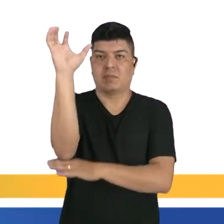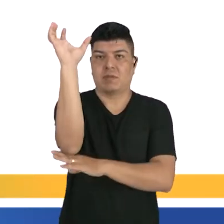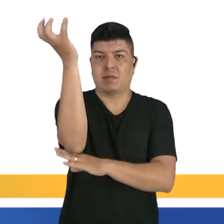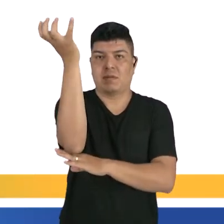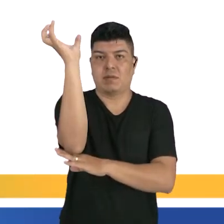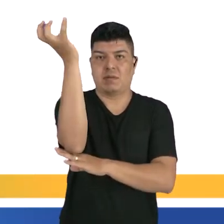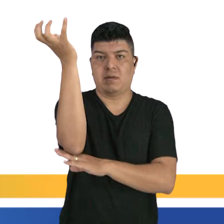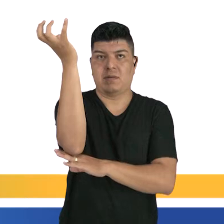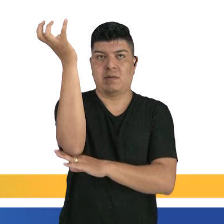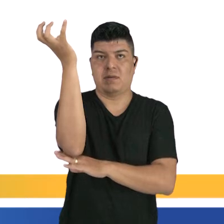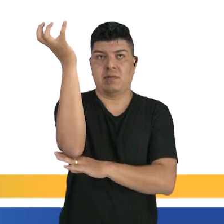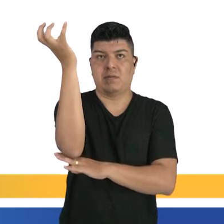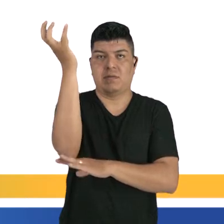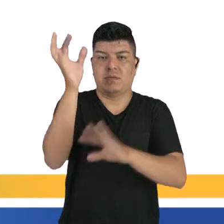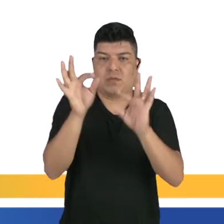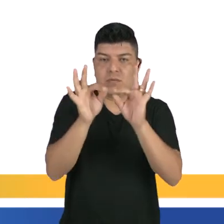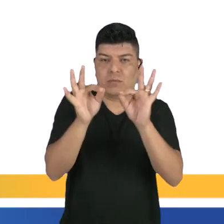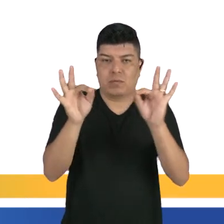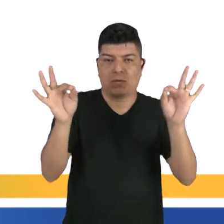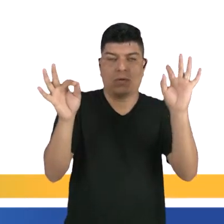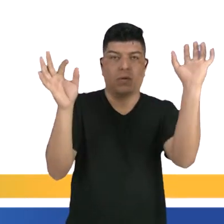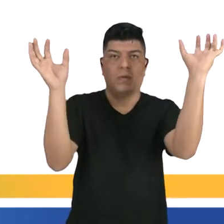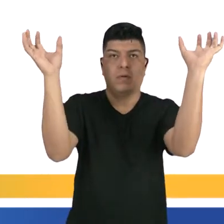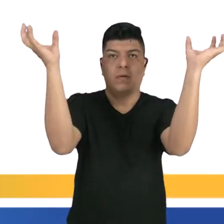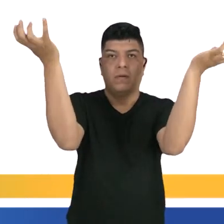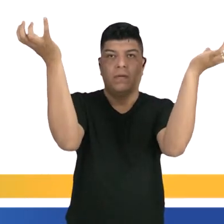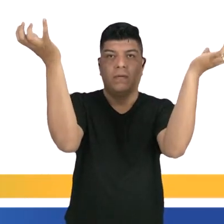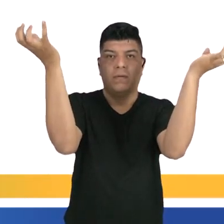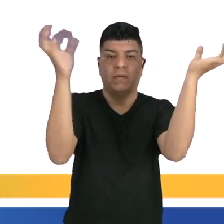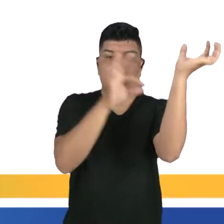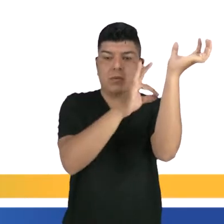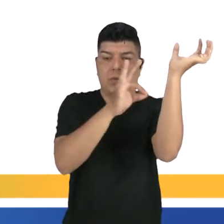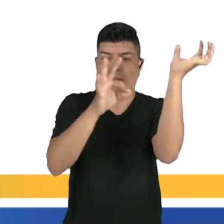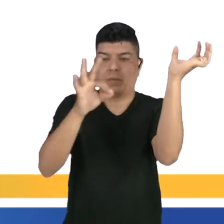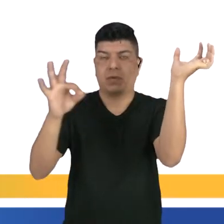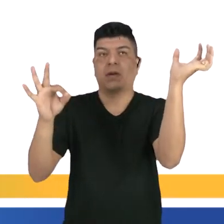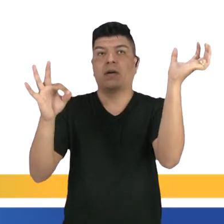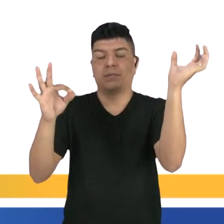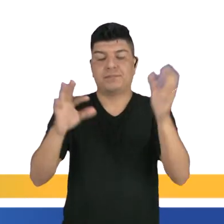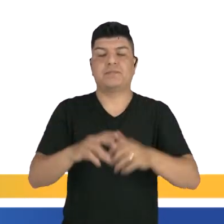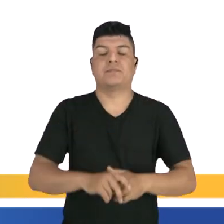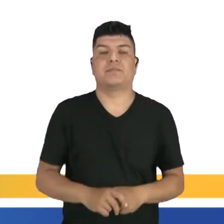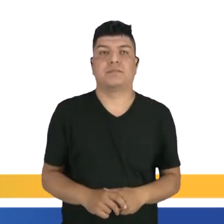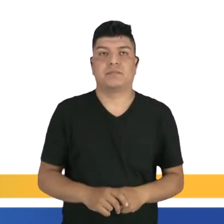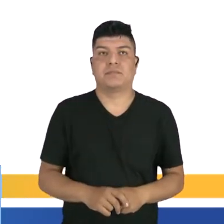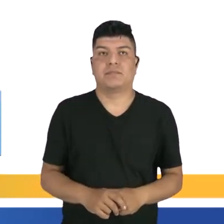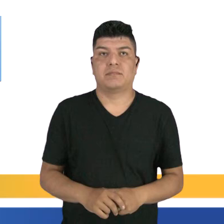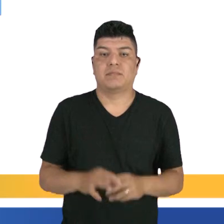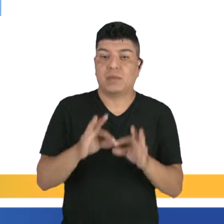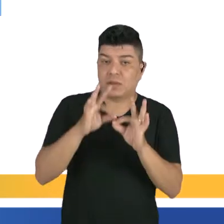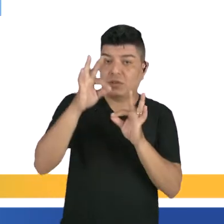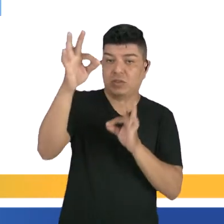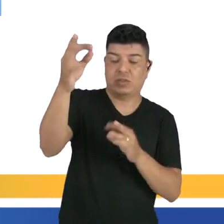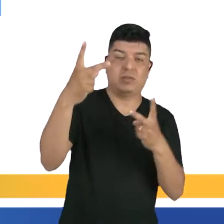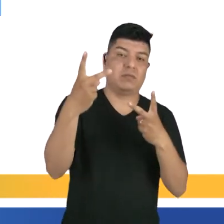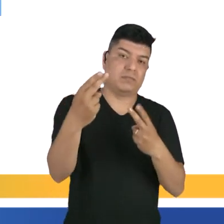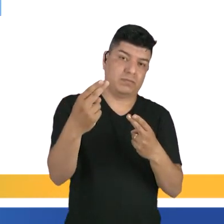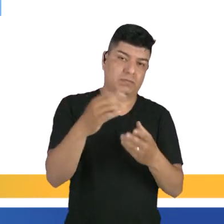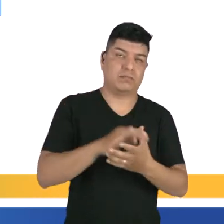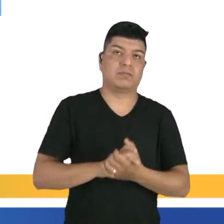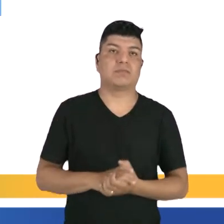né, de um espaço de A a B, então as árvores estão posicionadas a uma mesma distância uma da